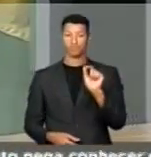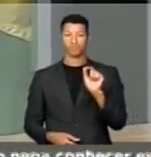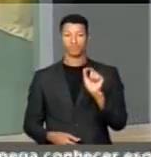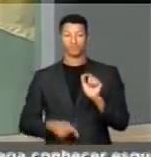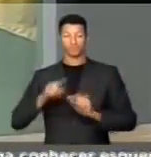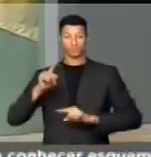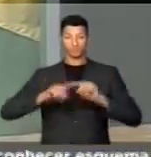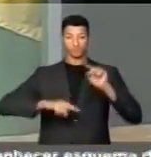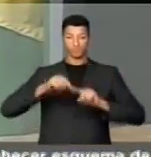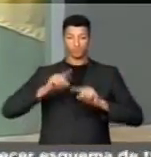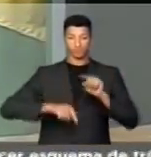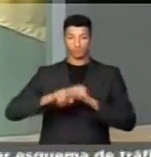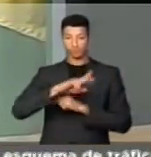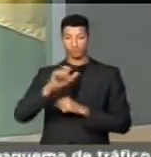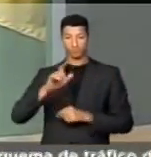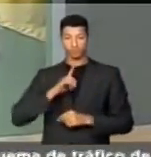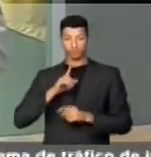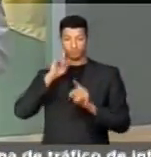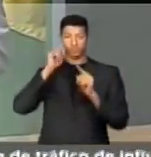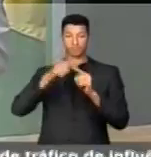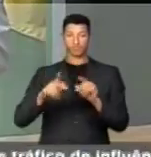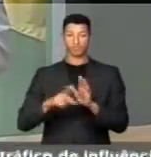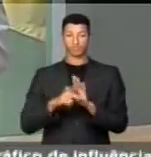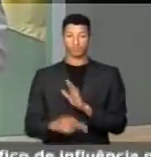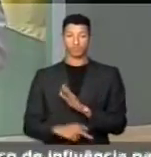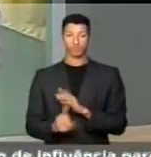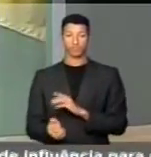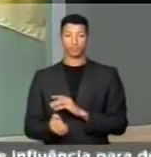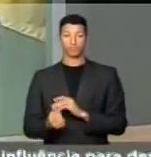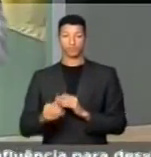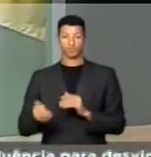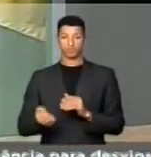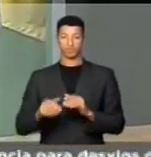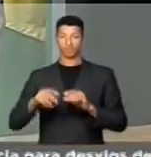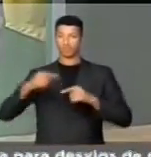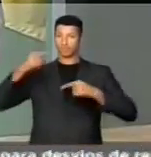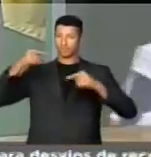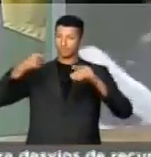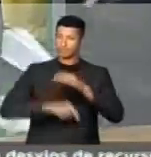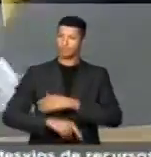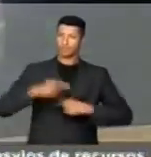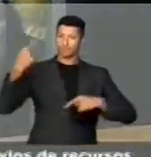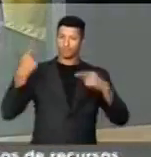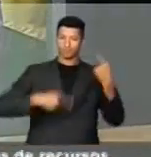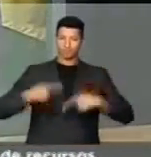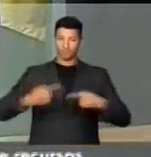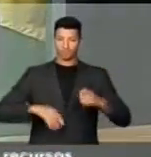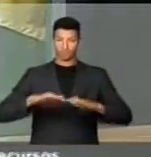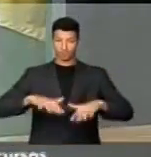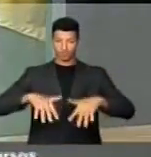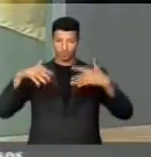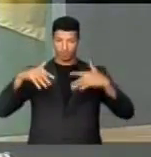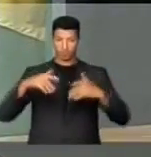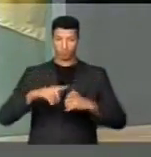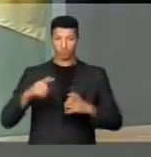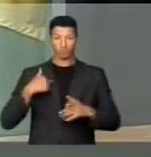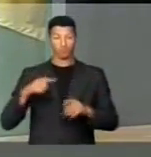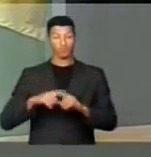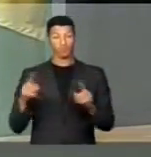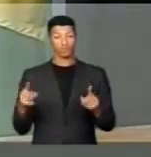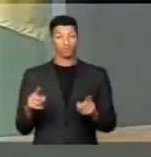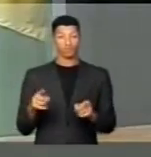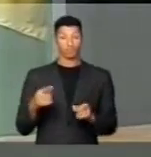essa matéria vai ser objeto de profícuos debates aqui no plenário da Câmara.